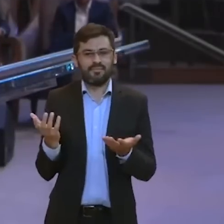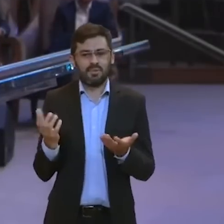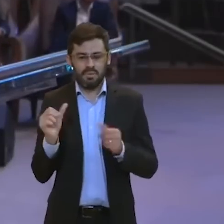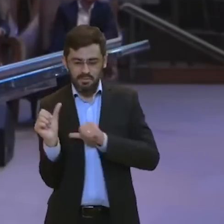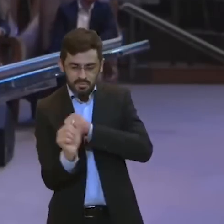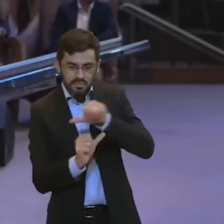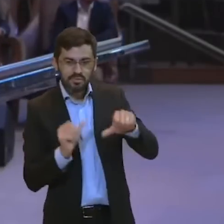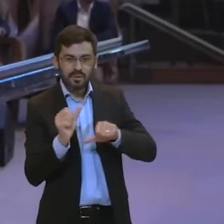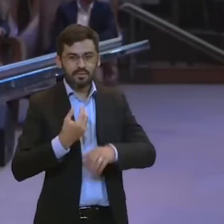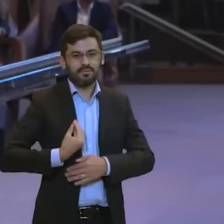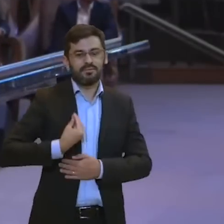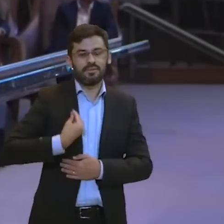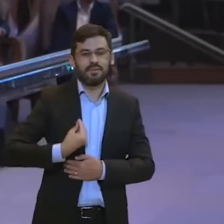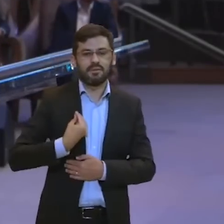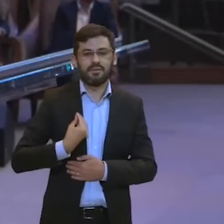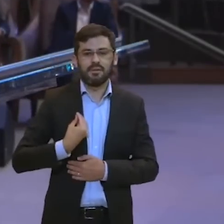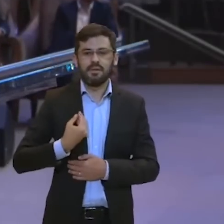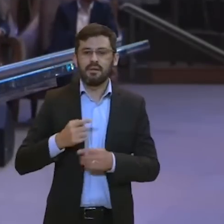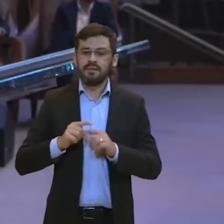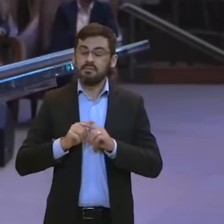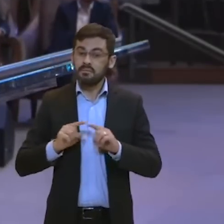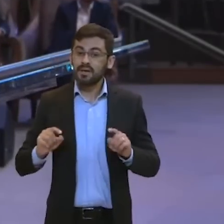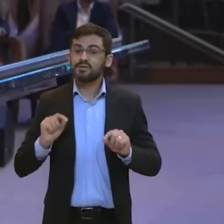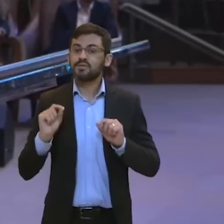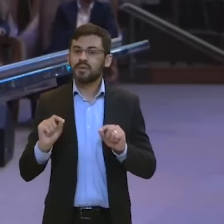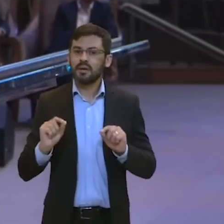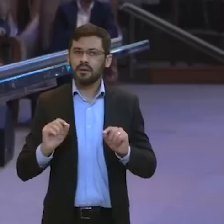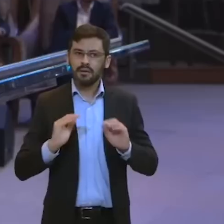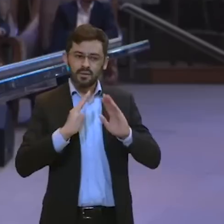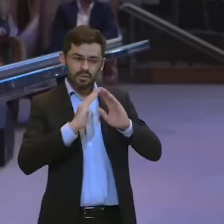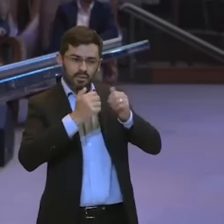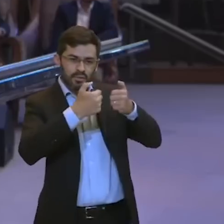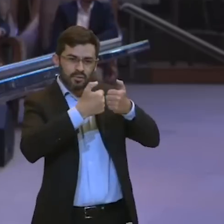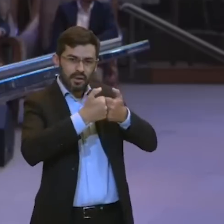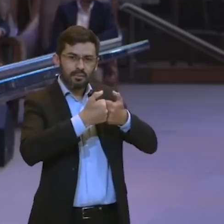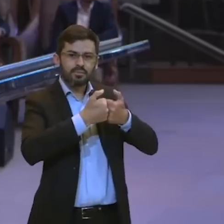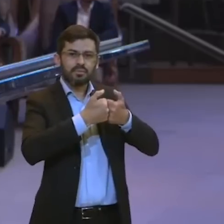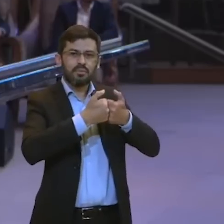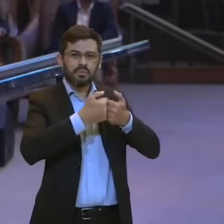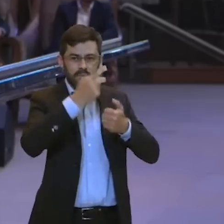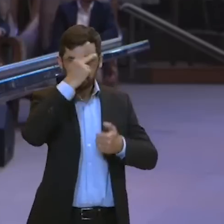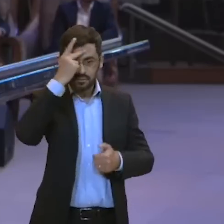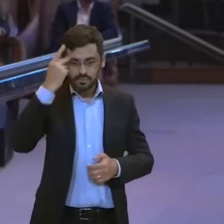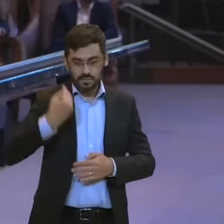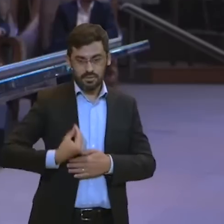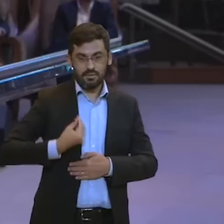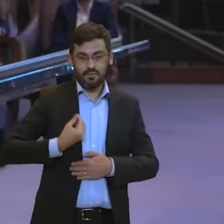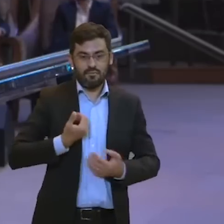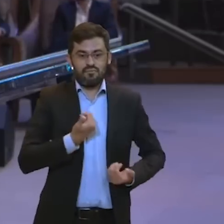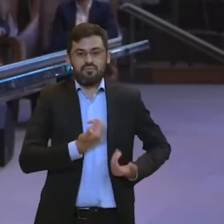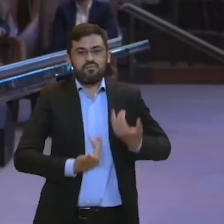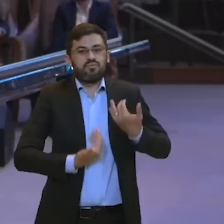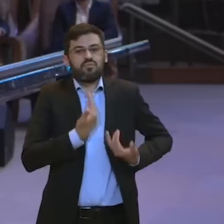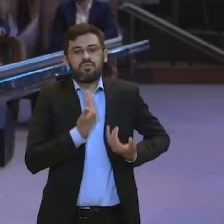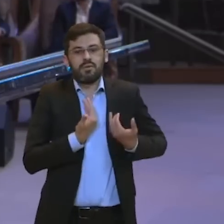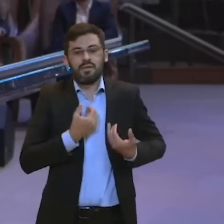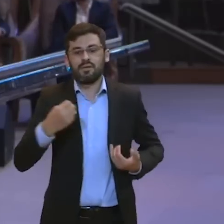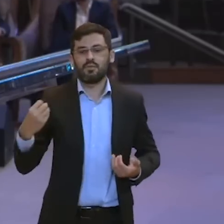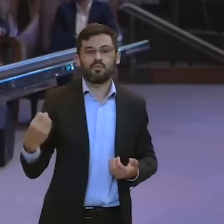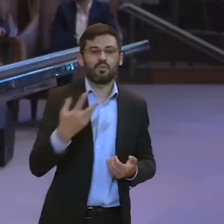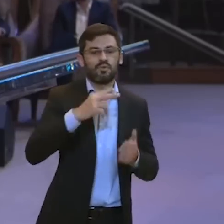E aí, o templo, para aquele que vive um avivamento, passa a ter um novo